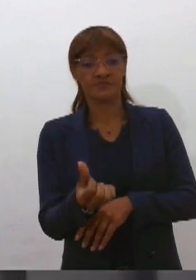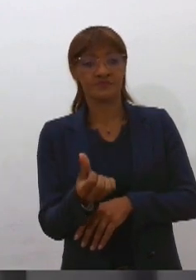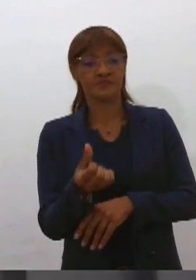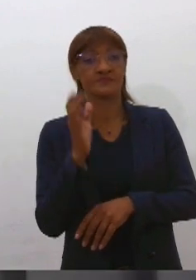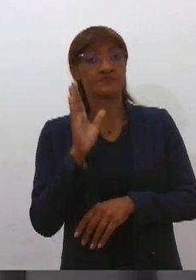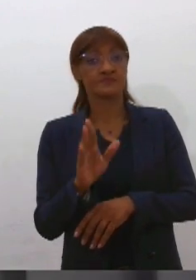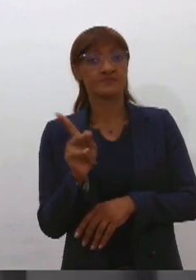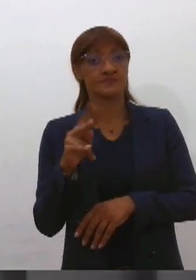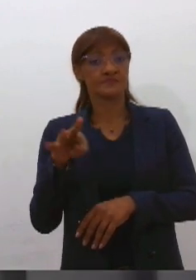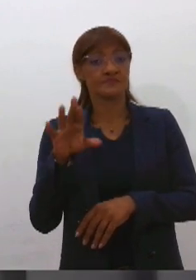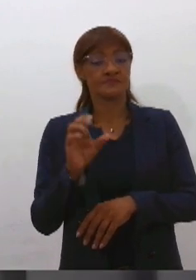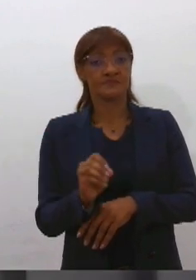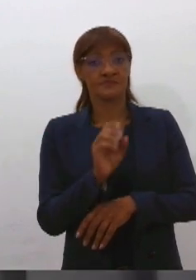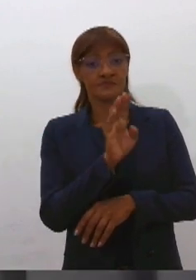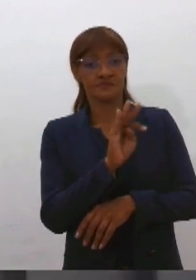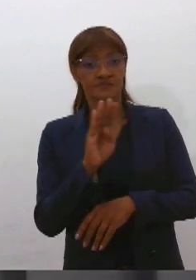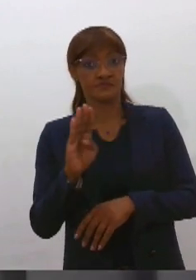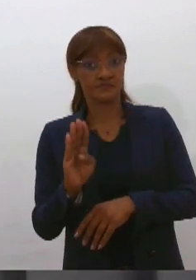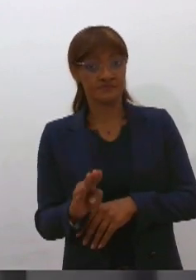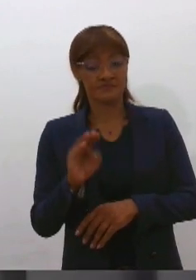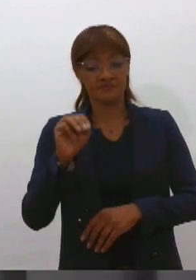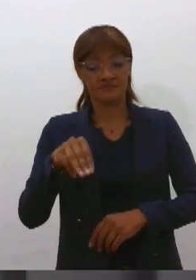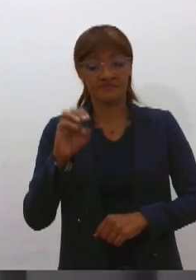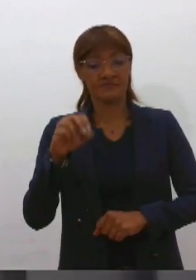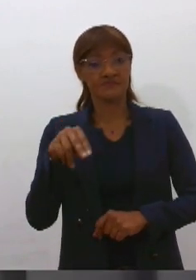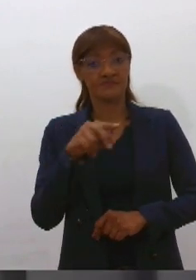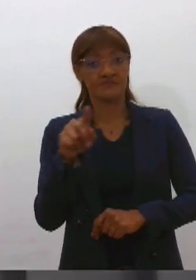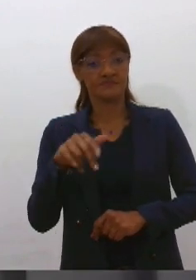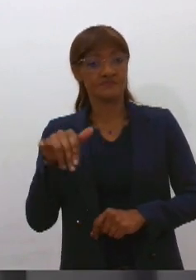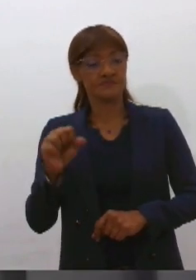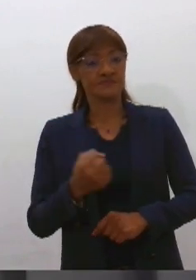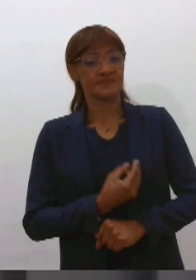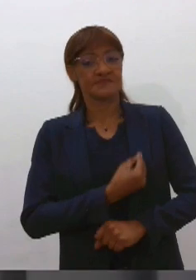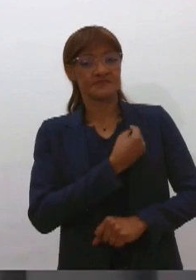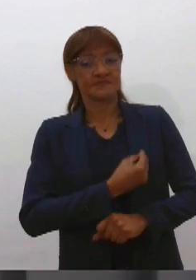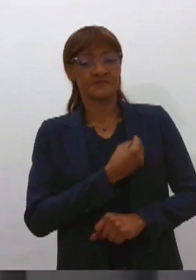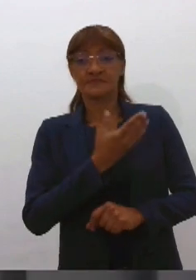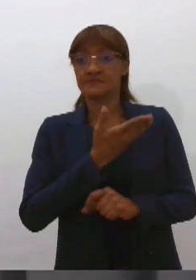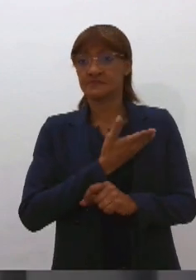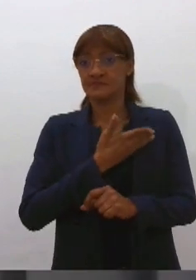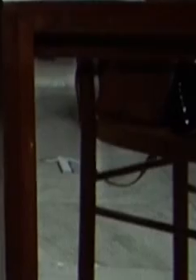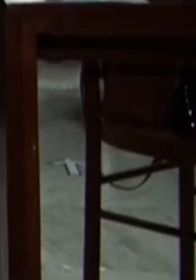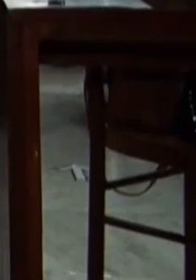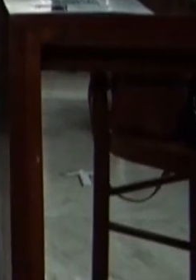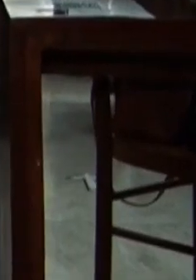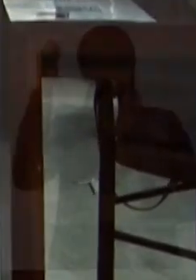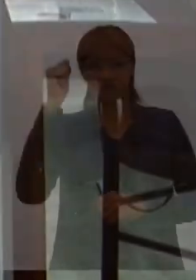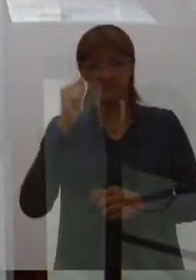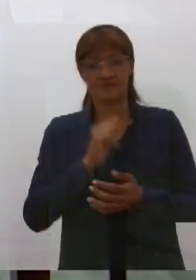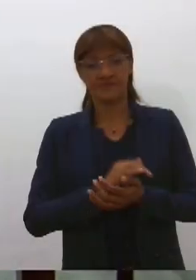Tobias Barreto de Menezes e contou com a presença de amigos e autoridades.